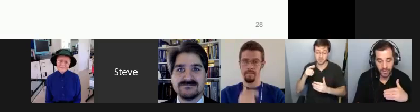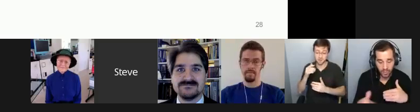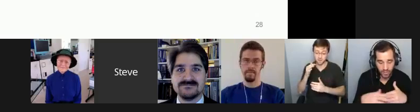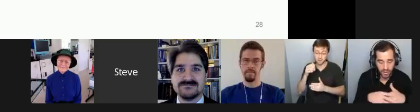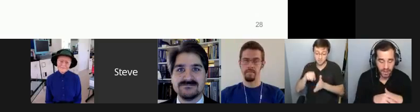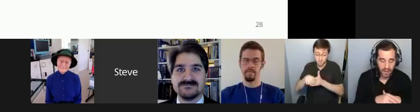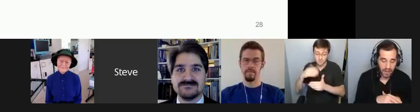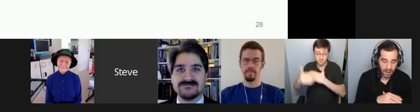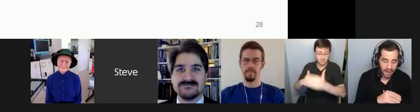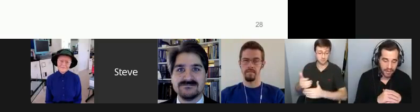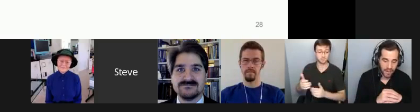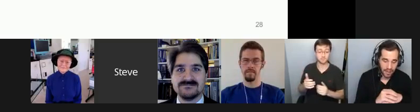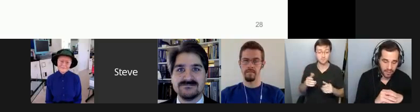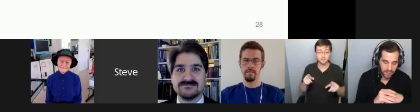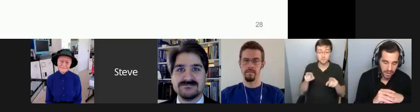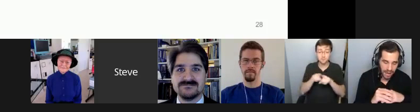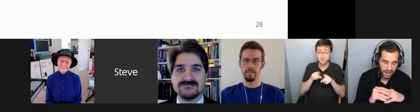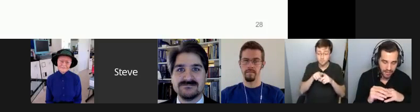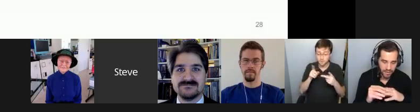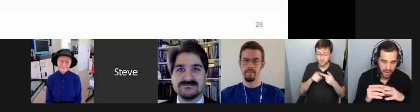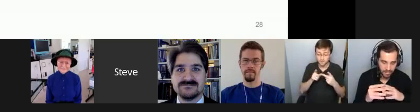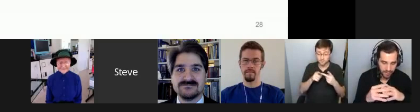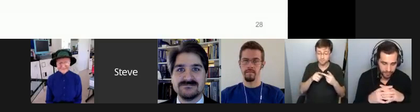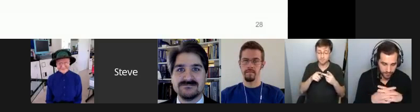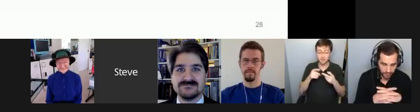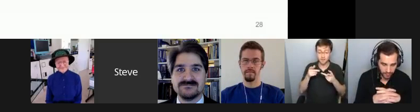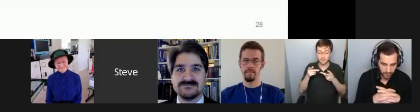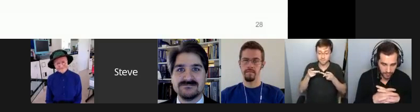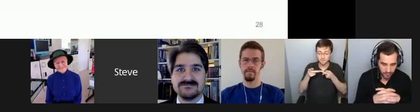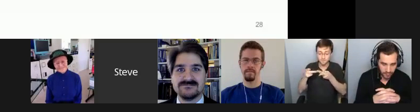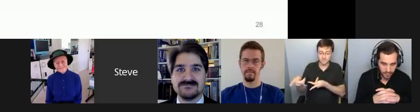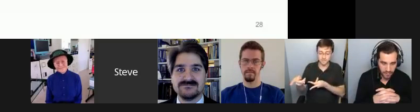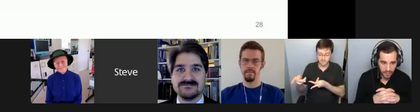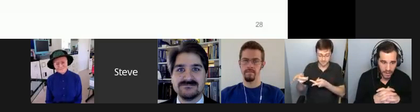continuarmos estudos relacionados a este tema.